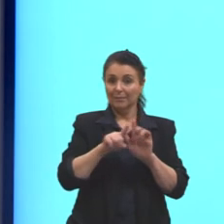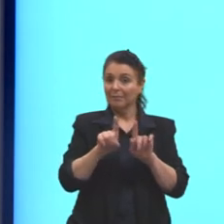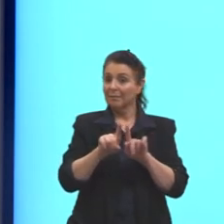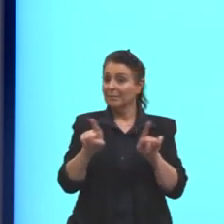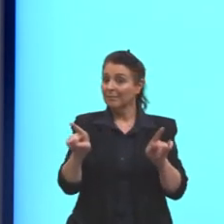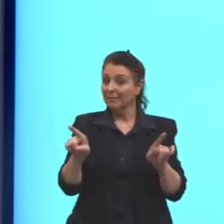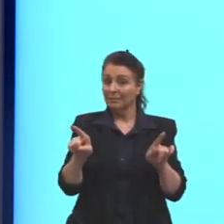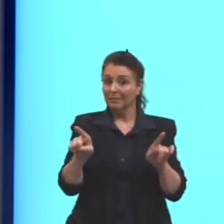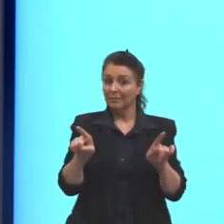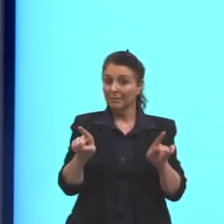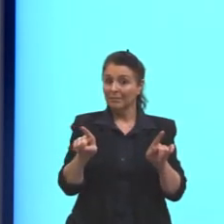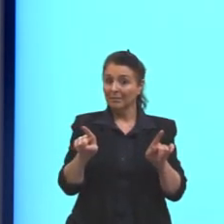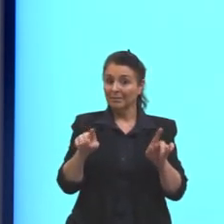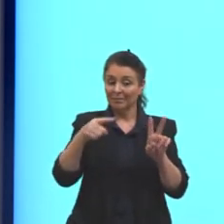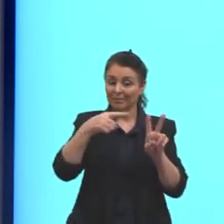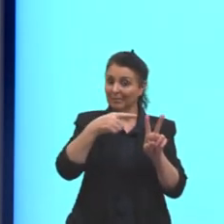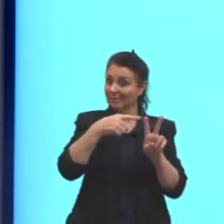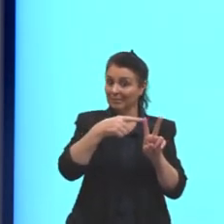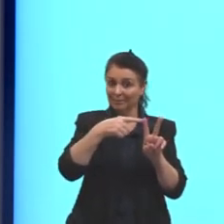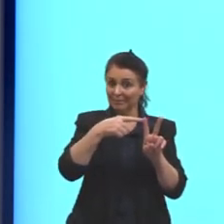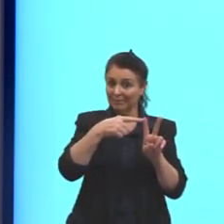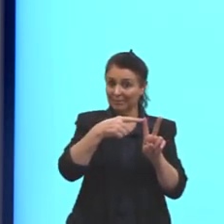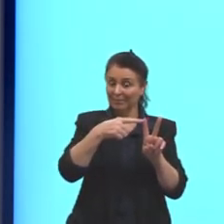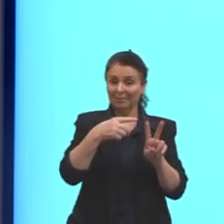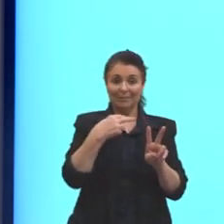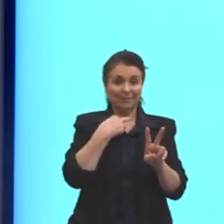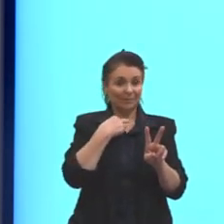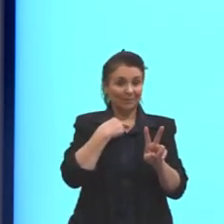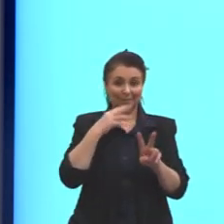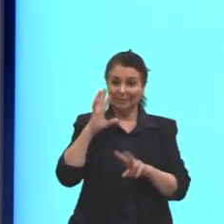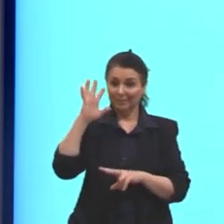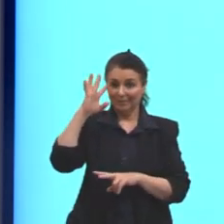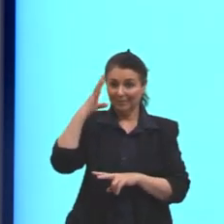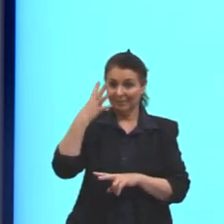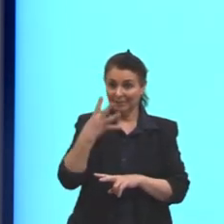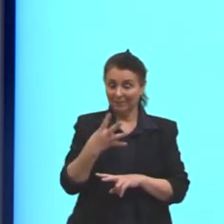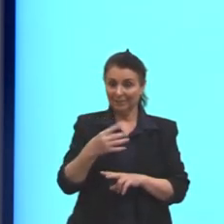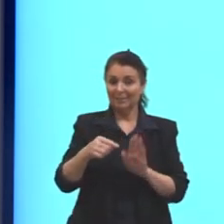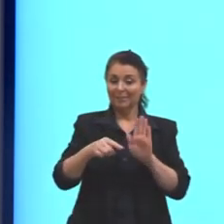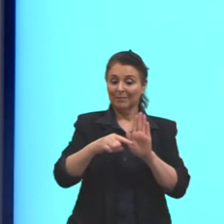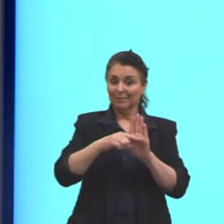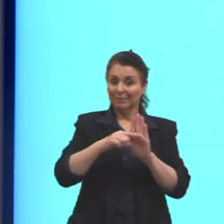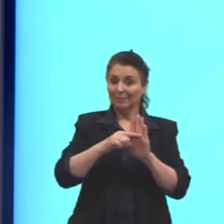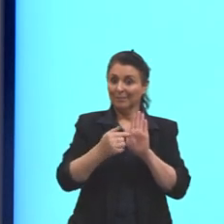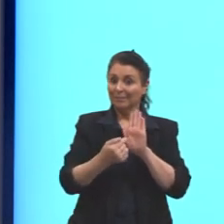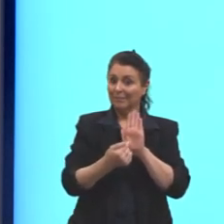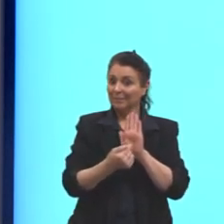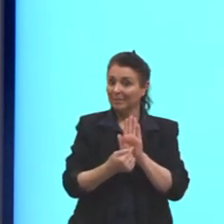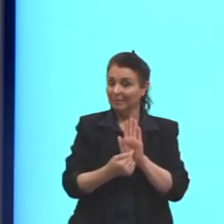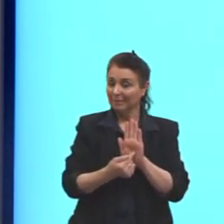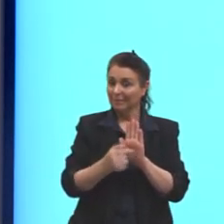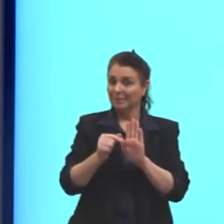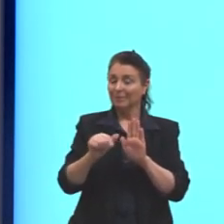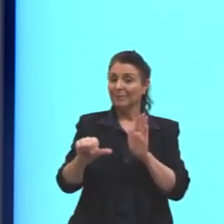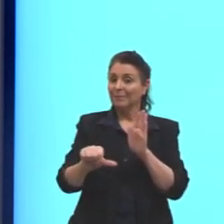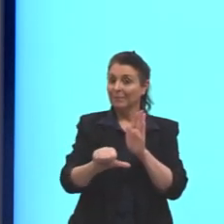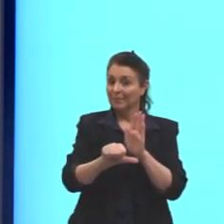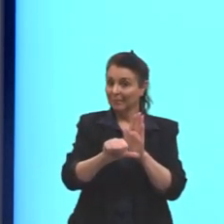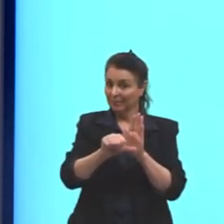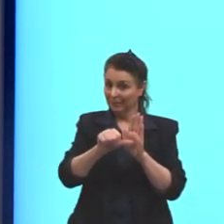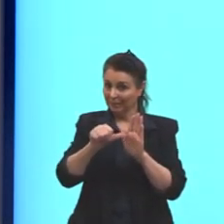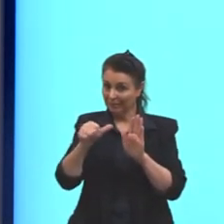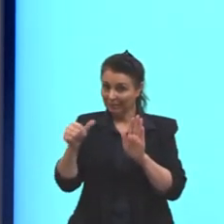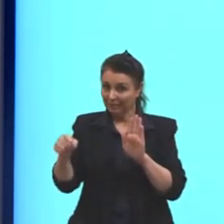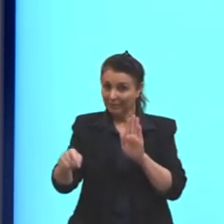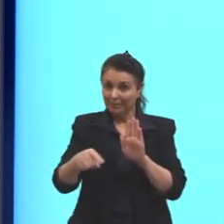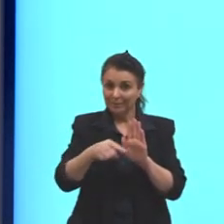entra aqui na nossa raíz senão não poderíamos resolver o menos ele indica só o primeiro termo